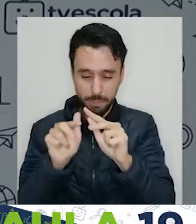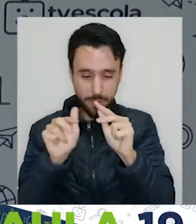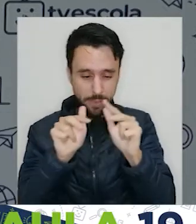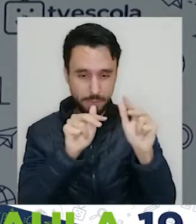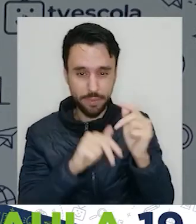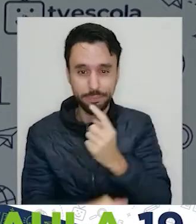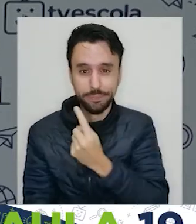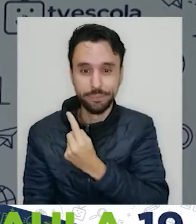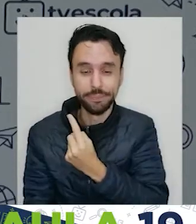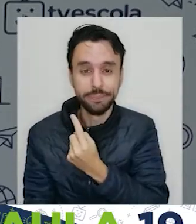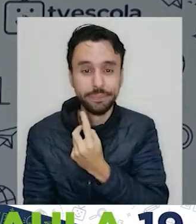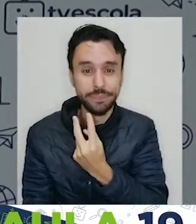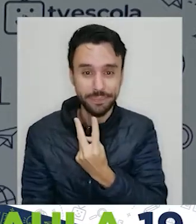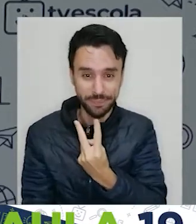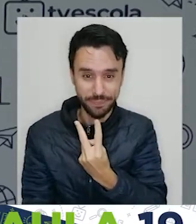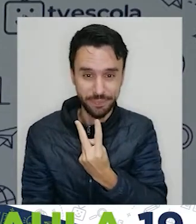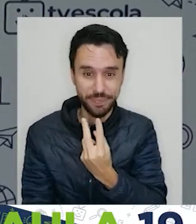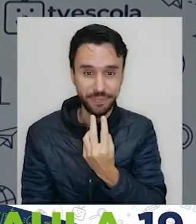dois,